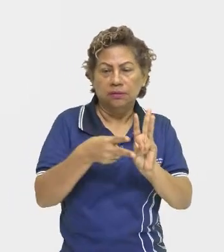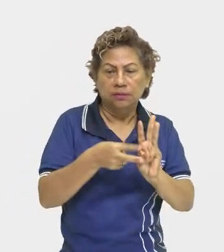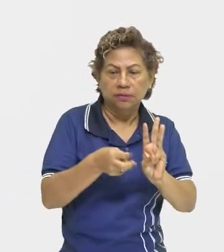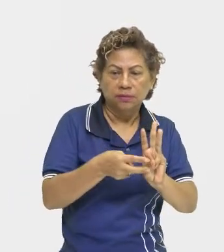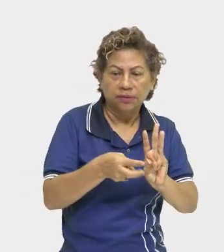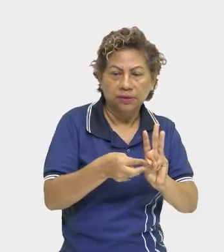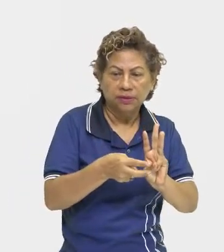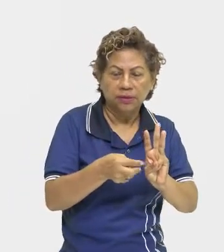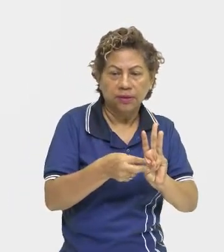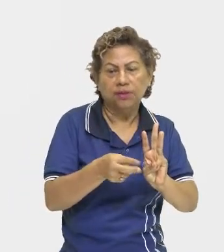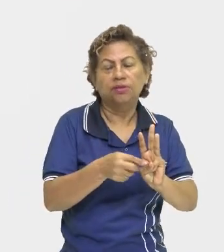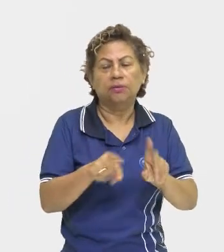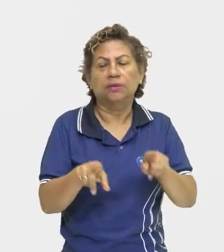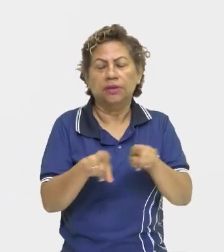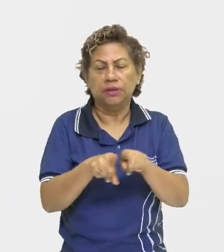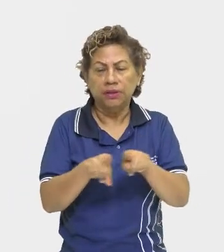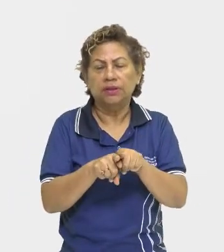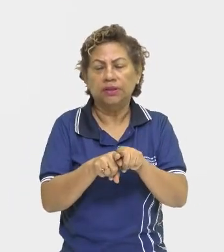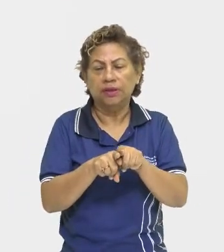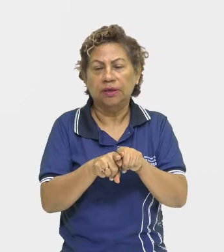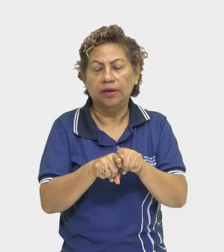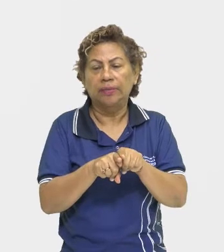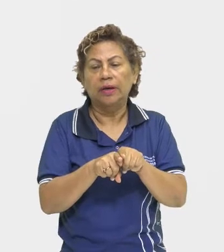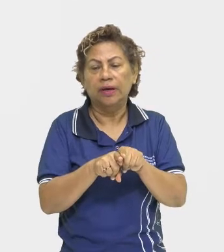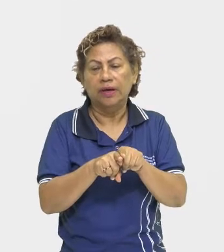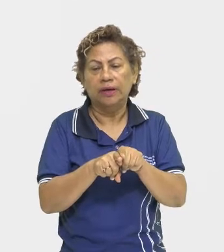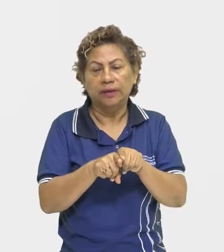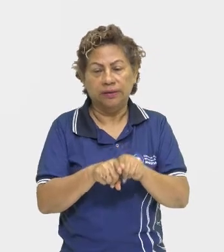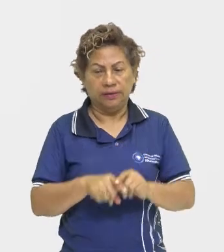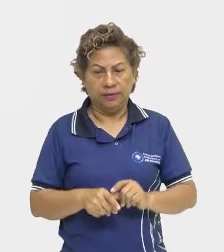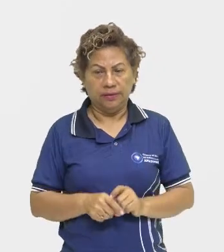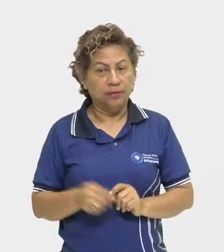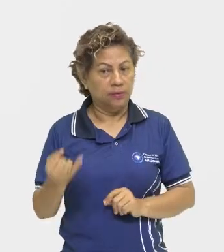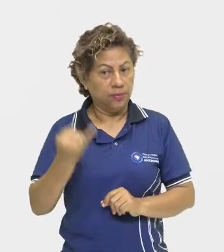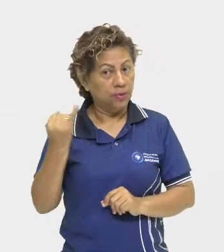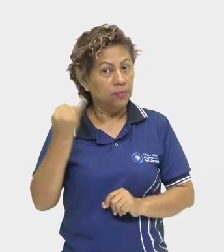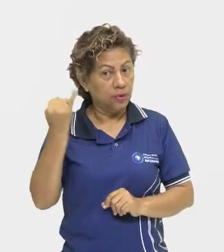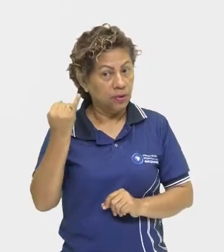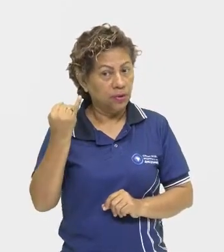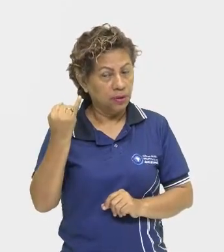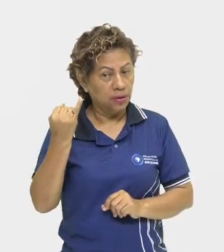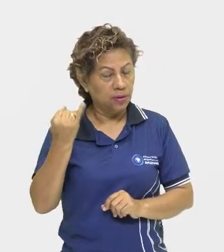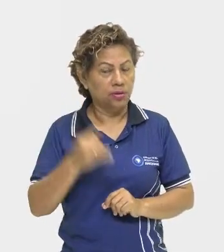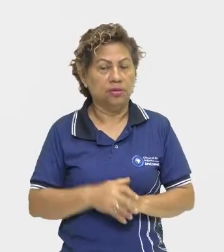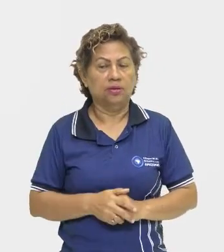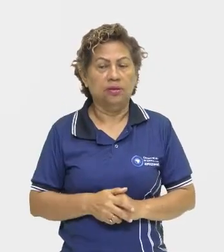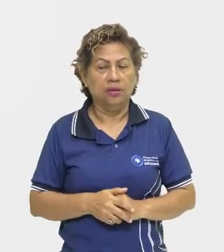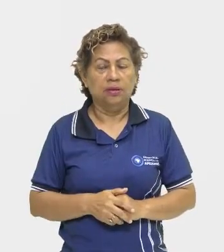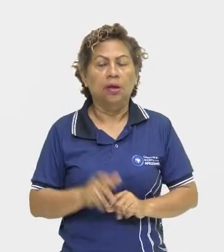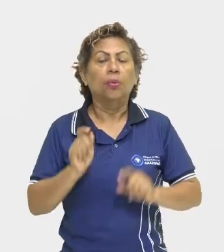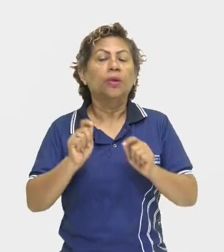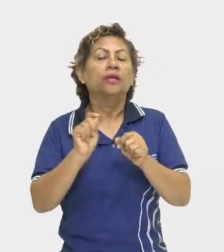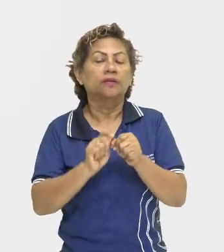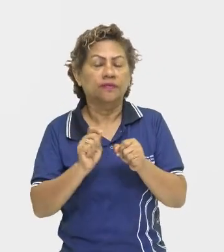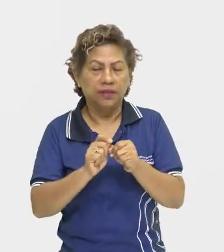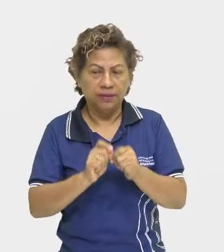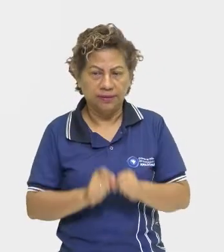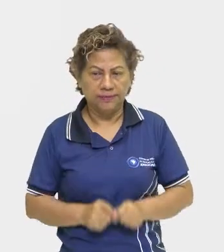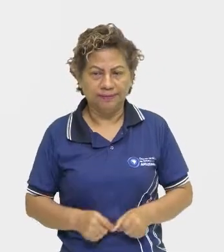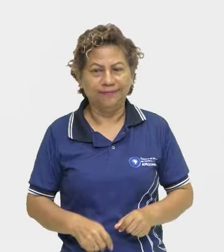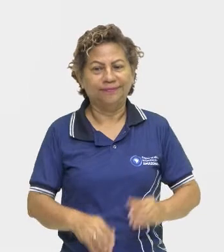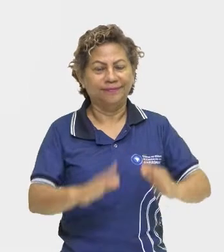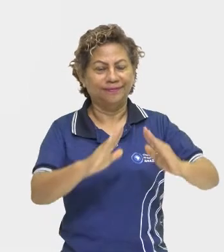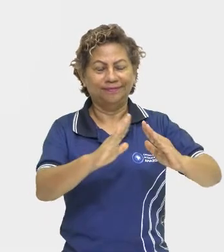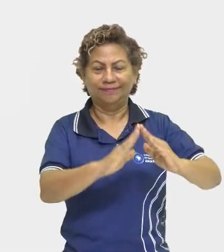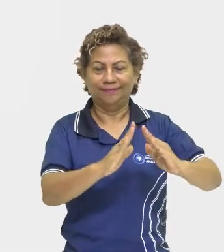indígenas e de instalar, preste atenção que é muito importante isso, instalar o quê? O ensino,